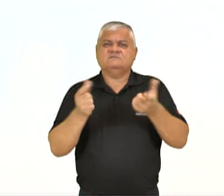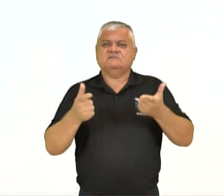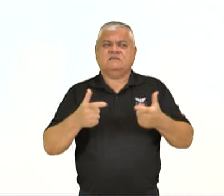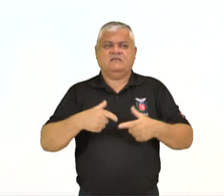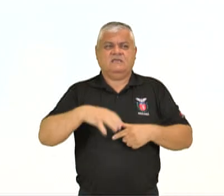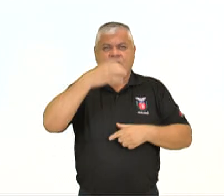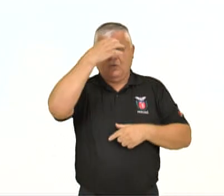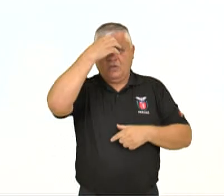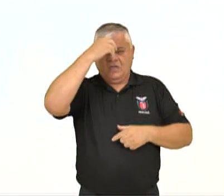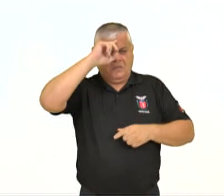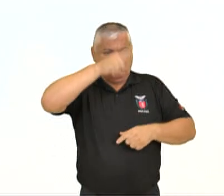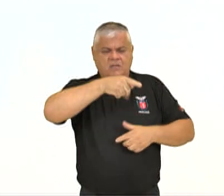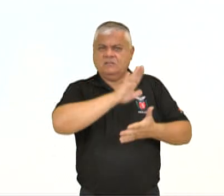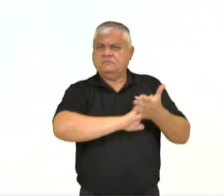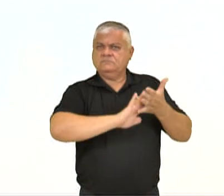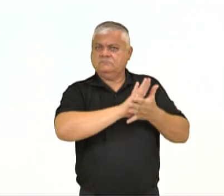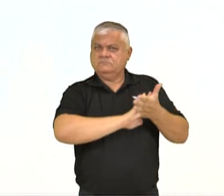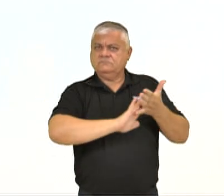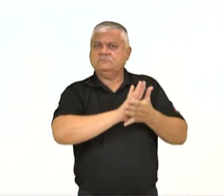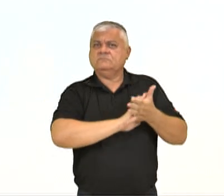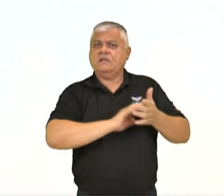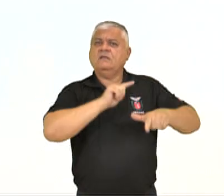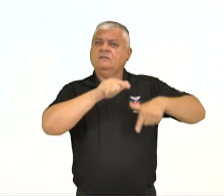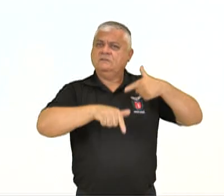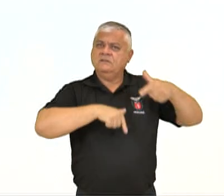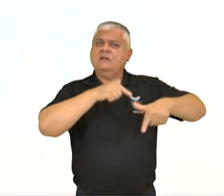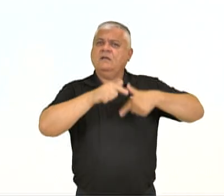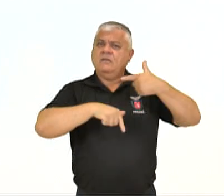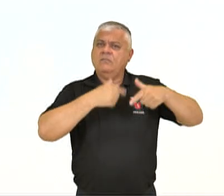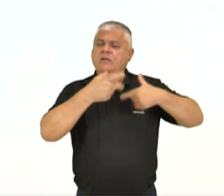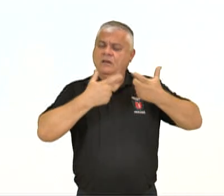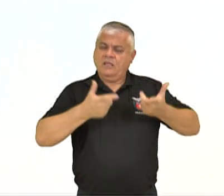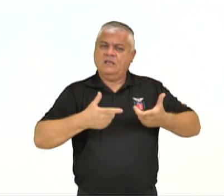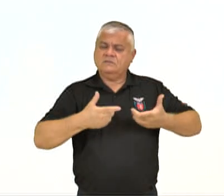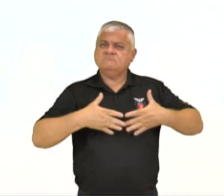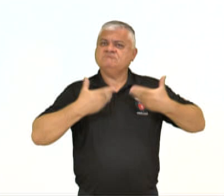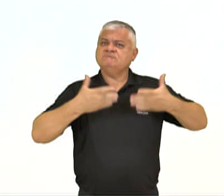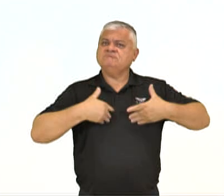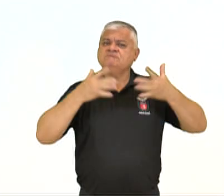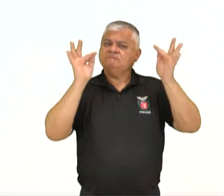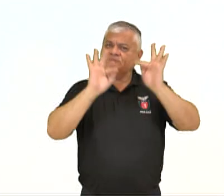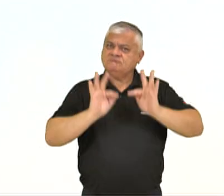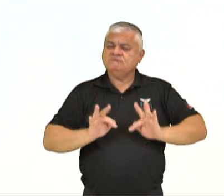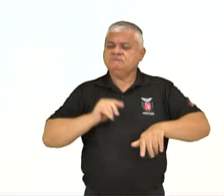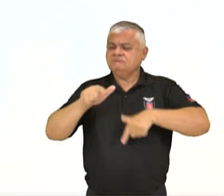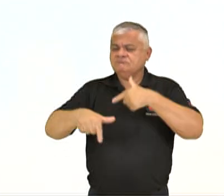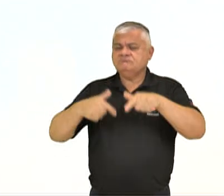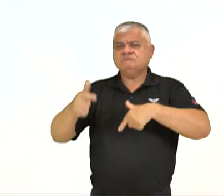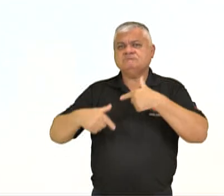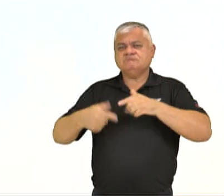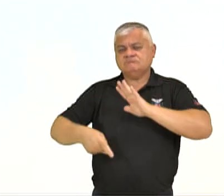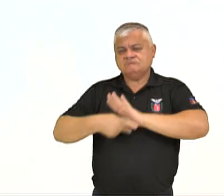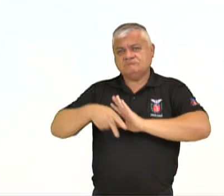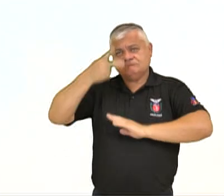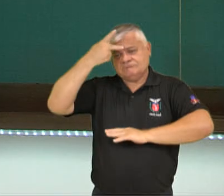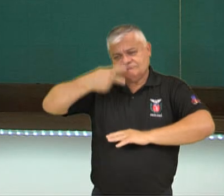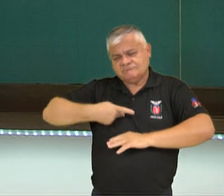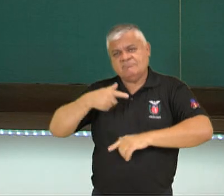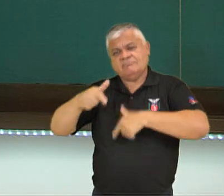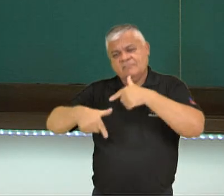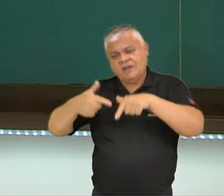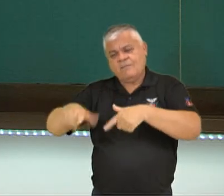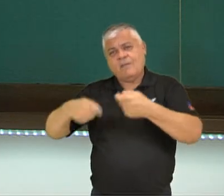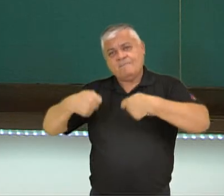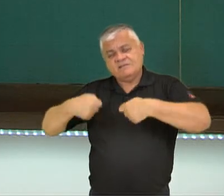Estado intervindo nos negócios, eles trabalhariam motivados para satisfazer os seus próprios interesses e atender às